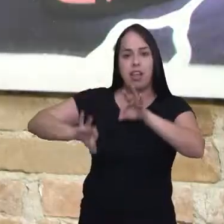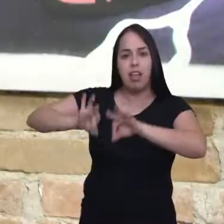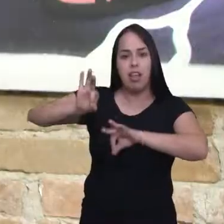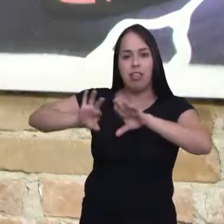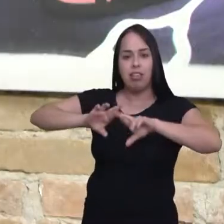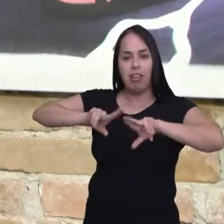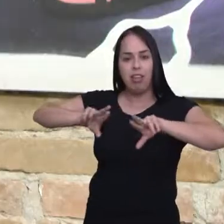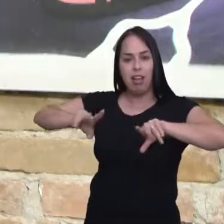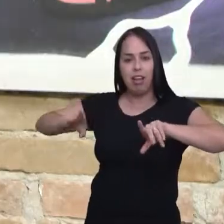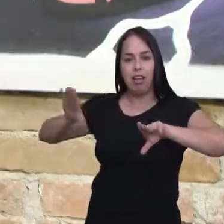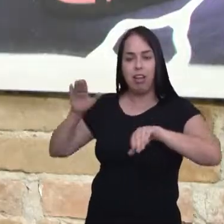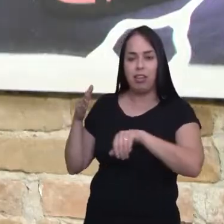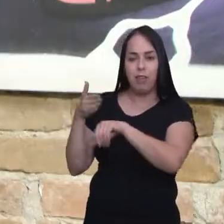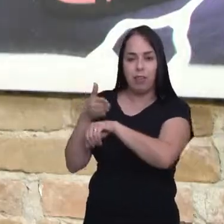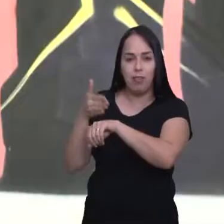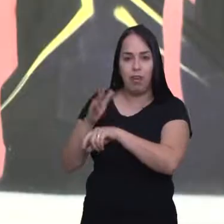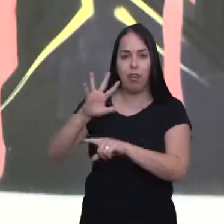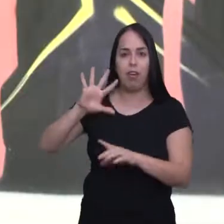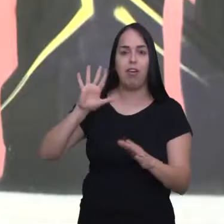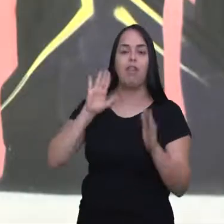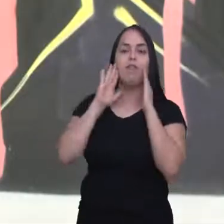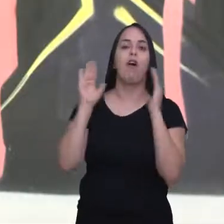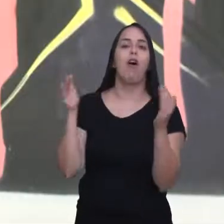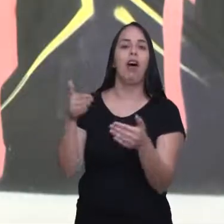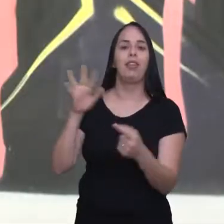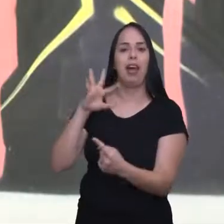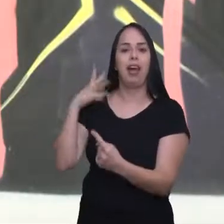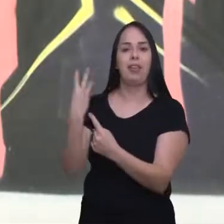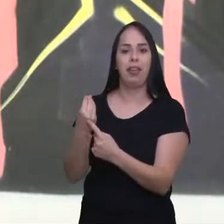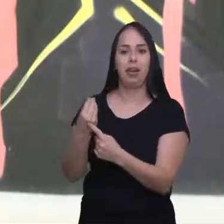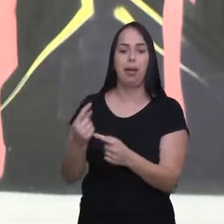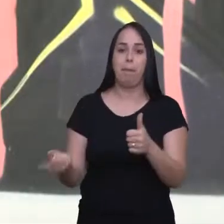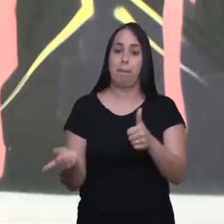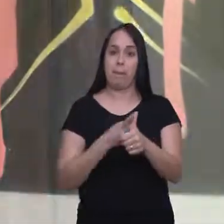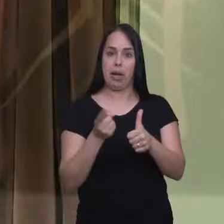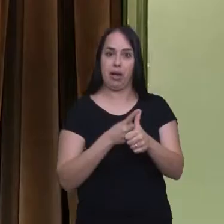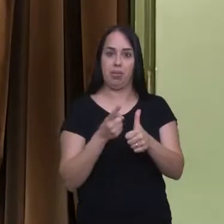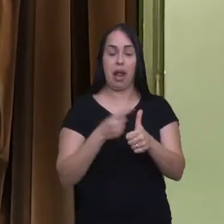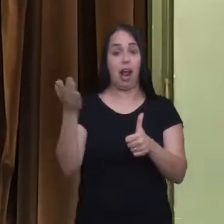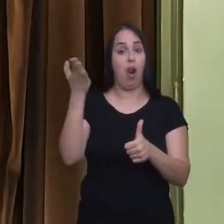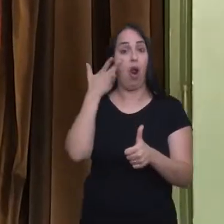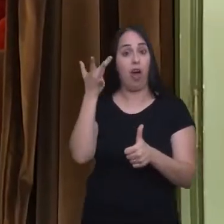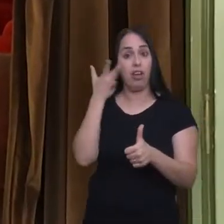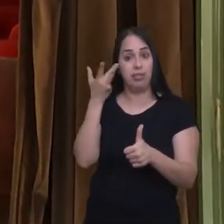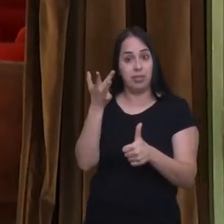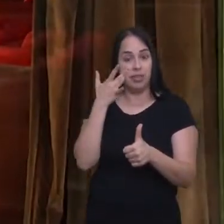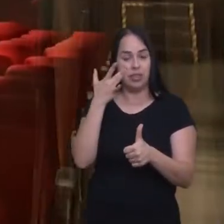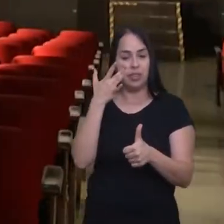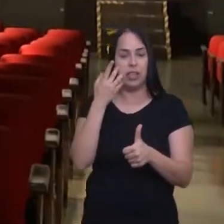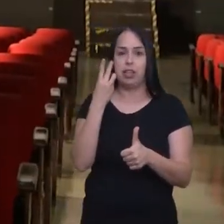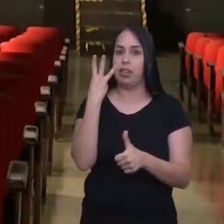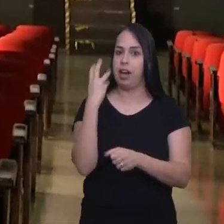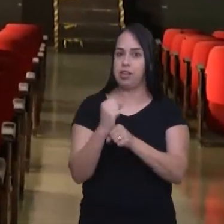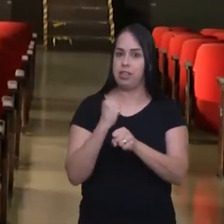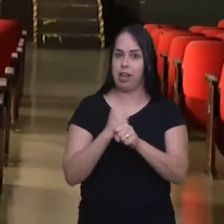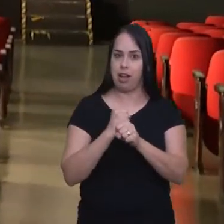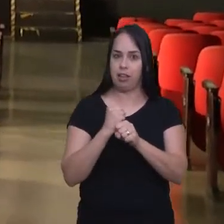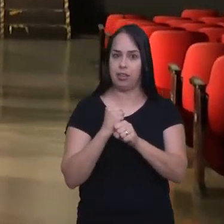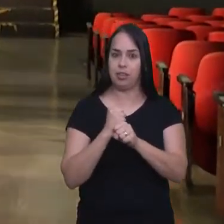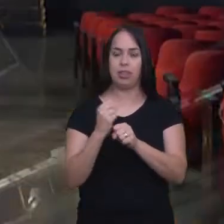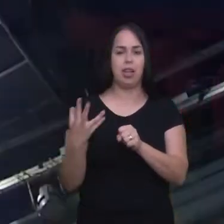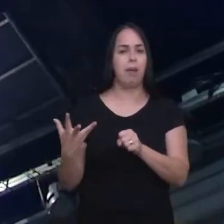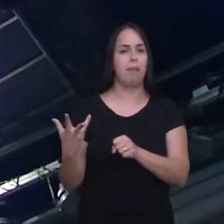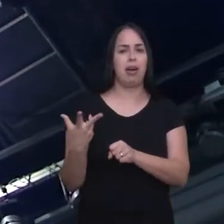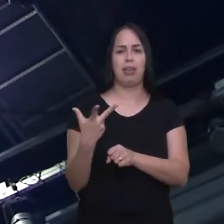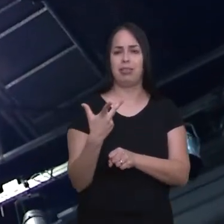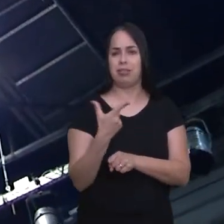oficinas relacionadas à arte. Primeiro eu comecei fazendo oficina de teatro. Eu fiz durante 3 anos e foi